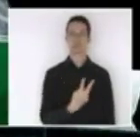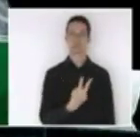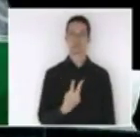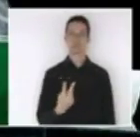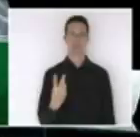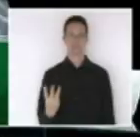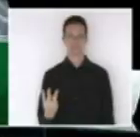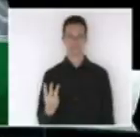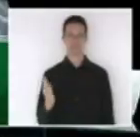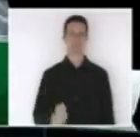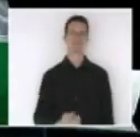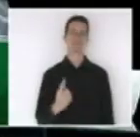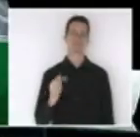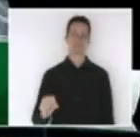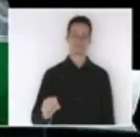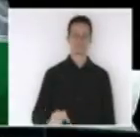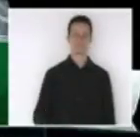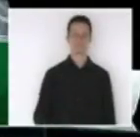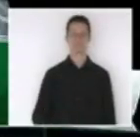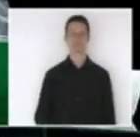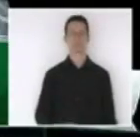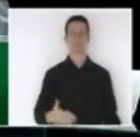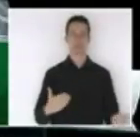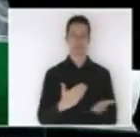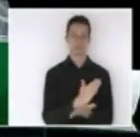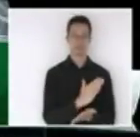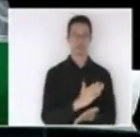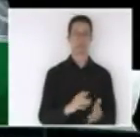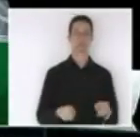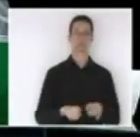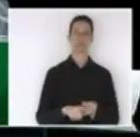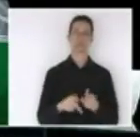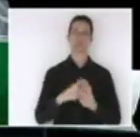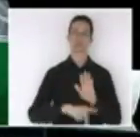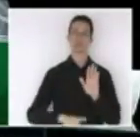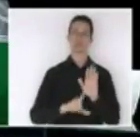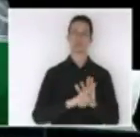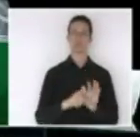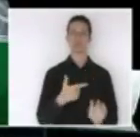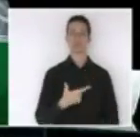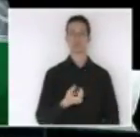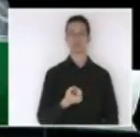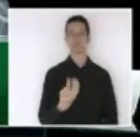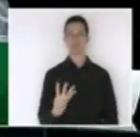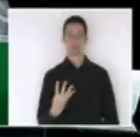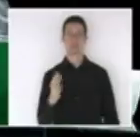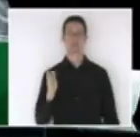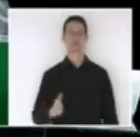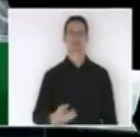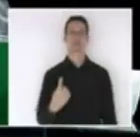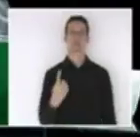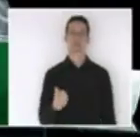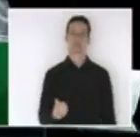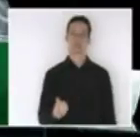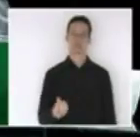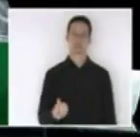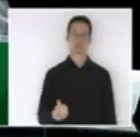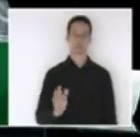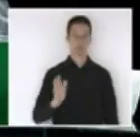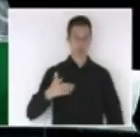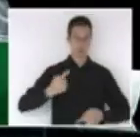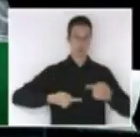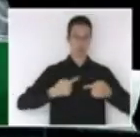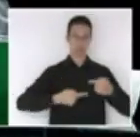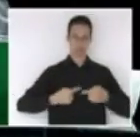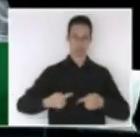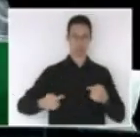164-223-2017. Também foi aprovado em primeiro turno o projeto de lei 204-2016. E após ser discutido pelos senhores